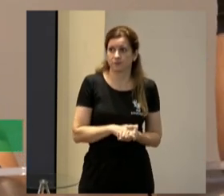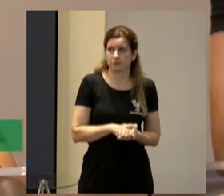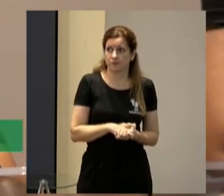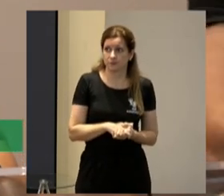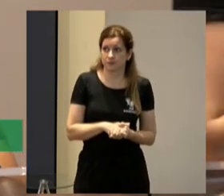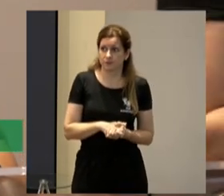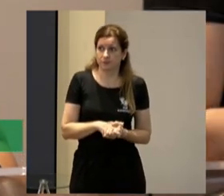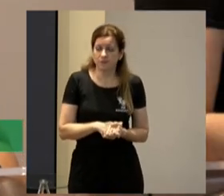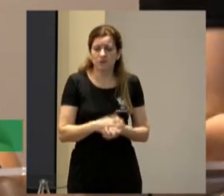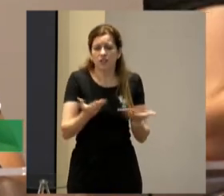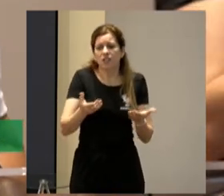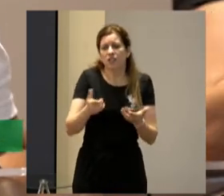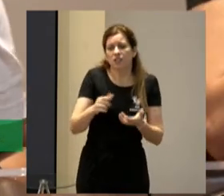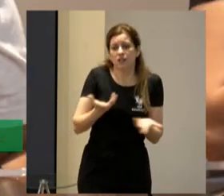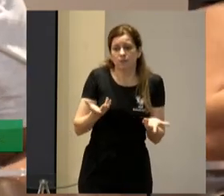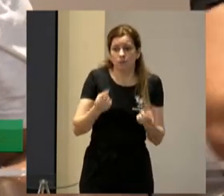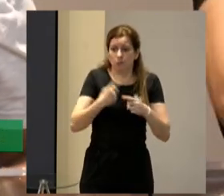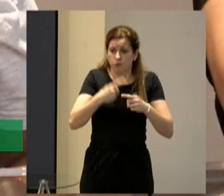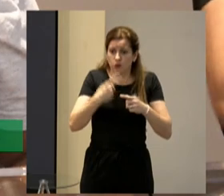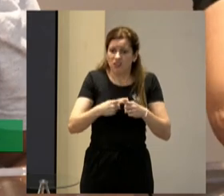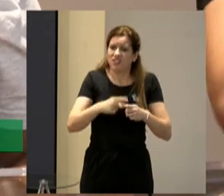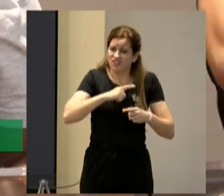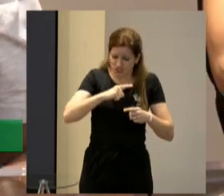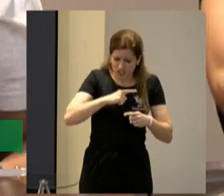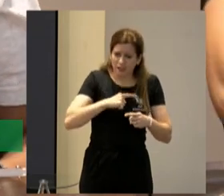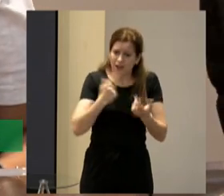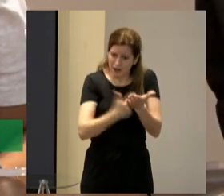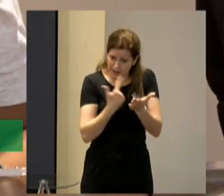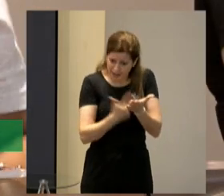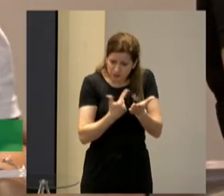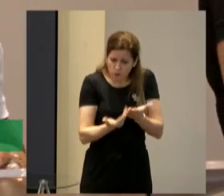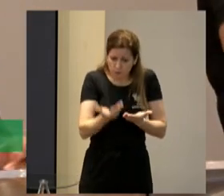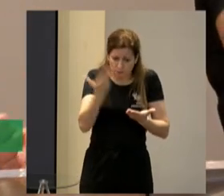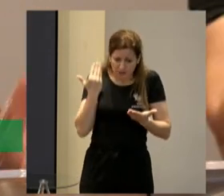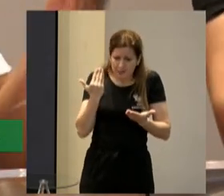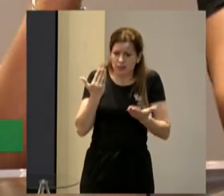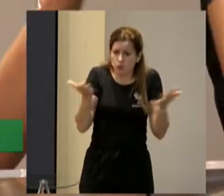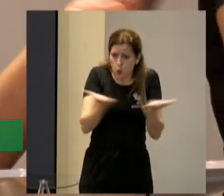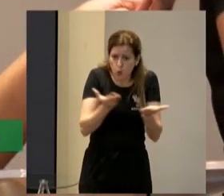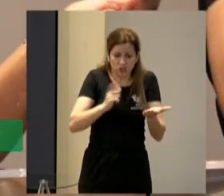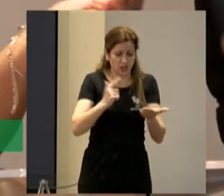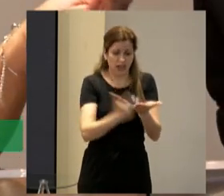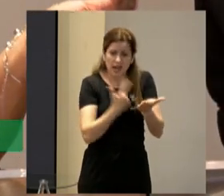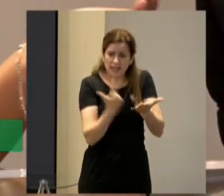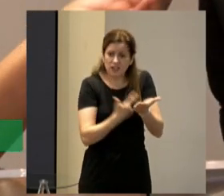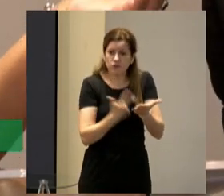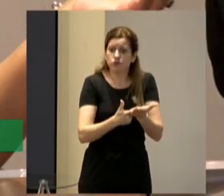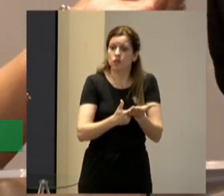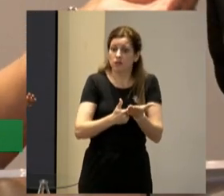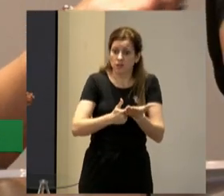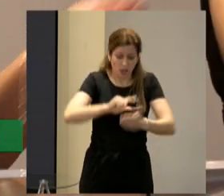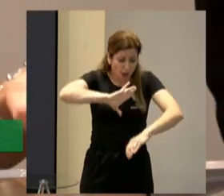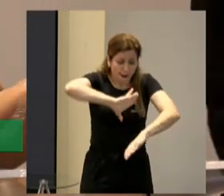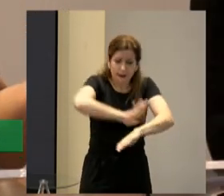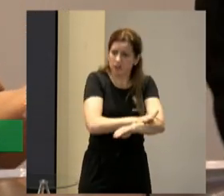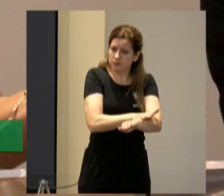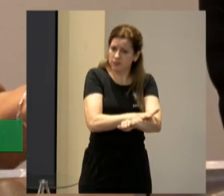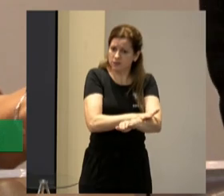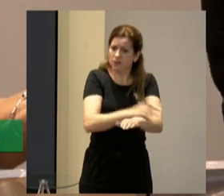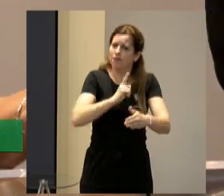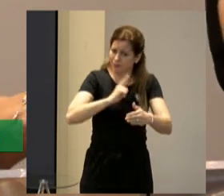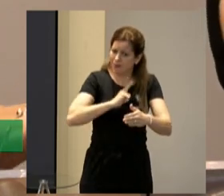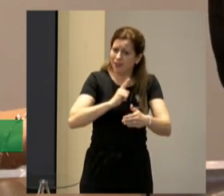mais ser publicados livros racistas nas escolas. Quantas vezes, se vocês pesquisarem denúncias